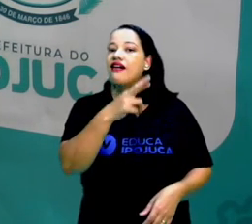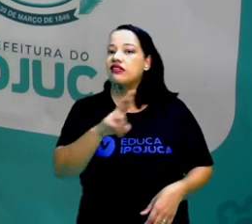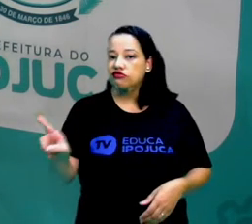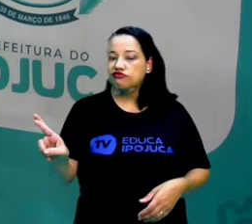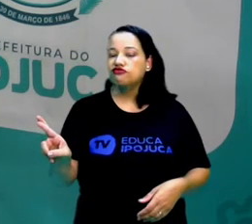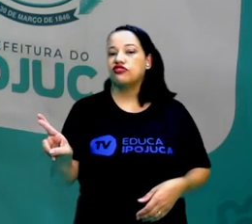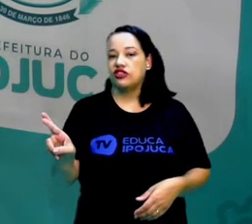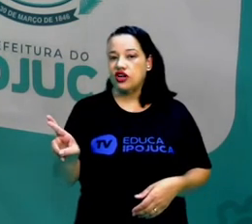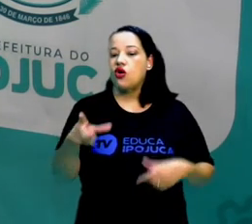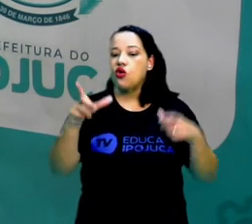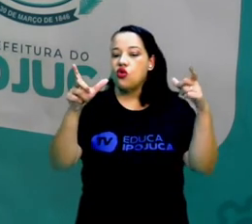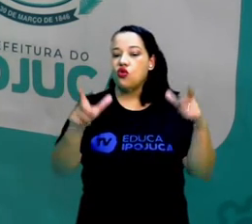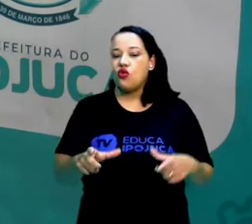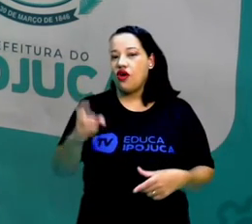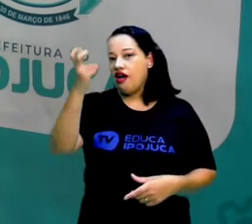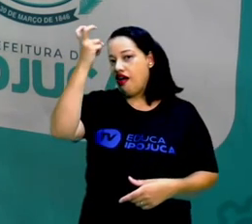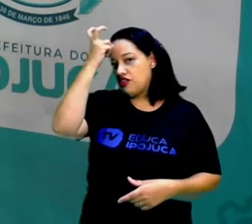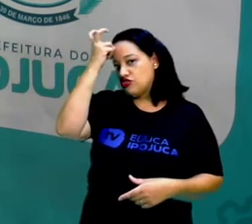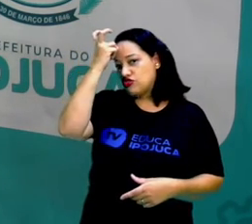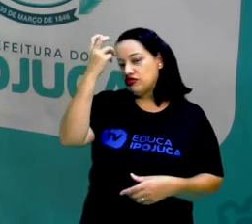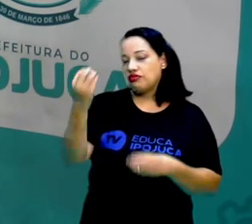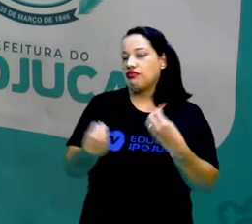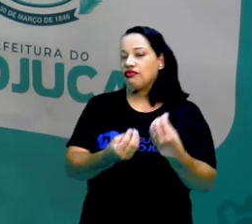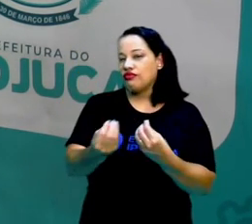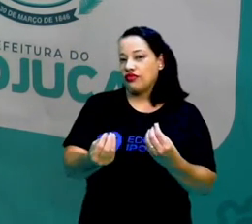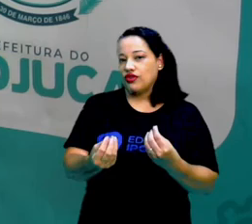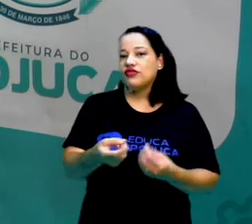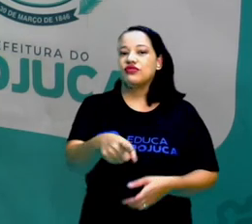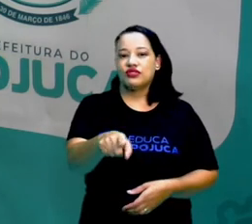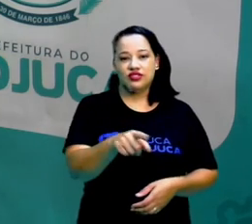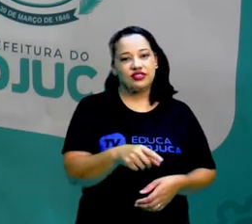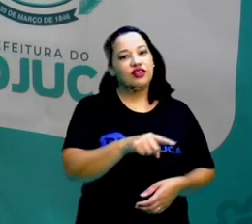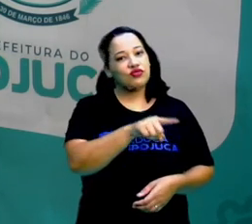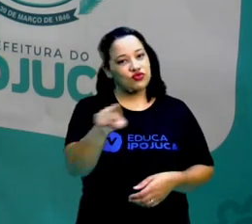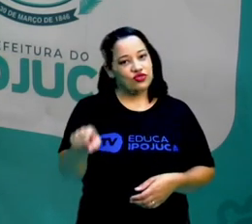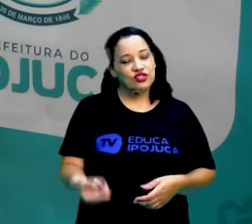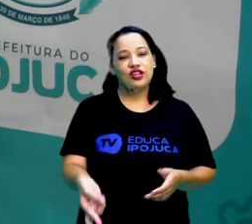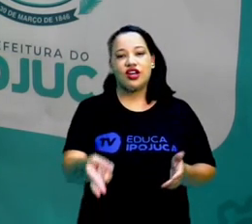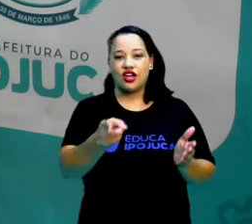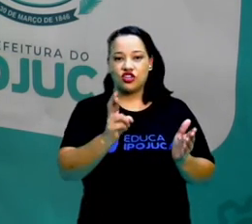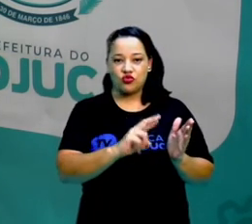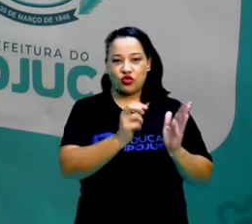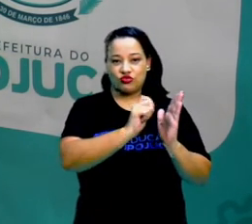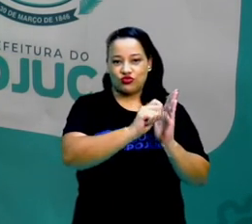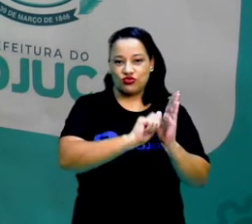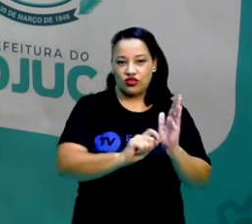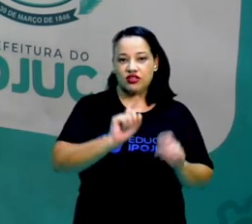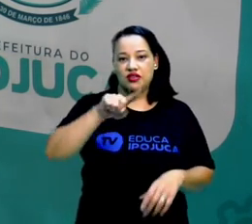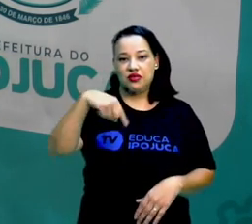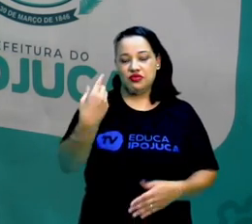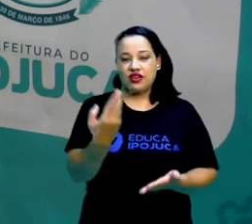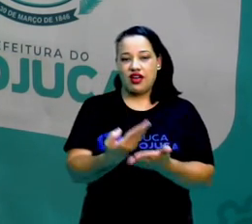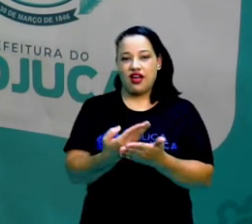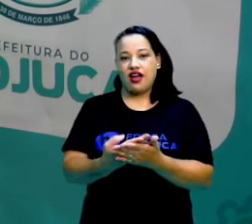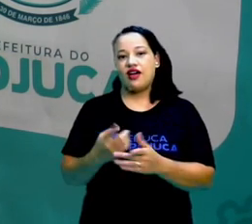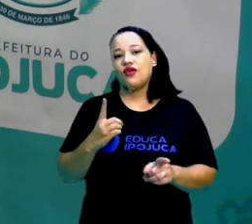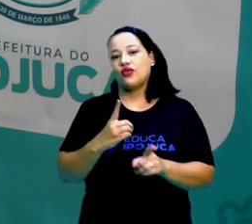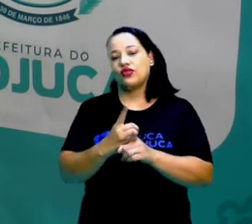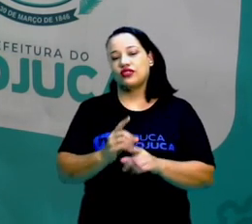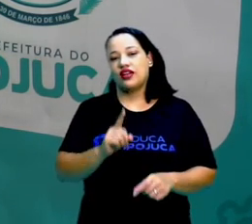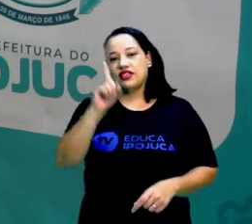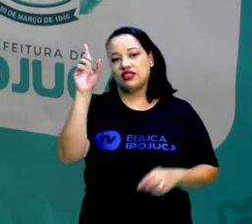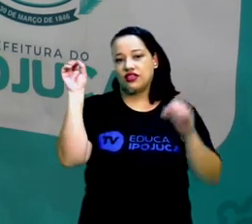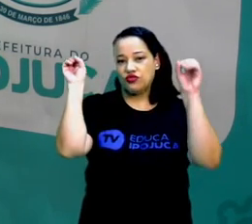religião um Egito assim responda no caderno vocês nós nos vemos na próxima aula fiquem com